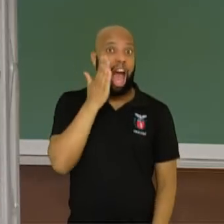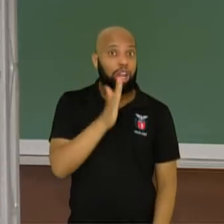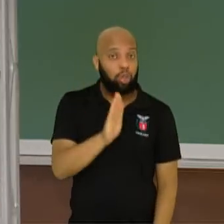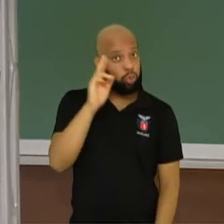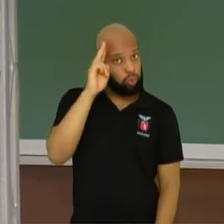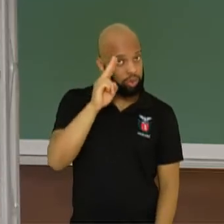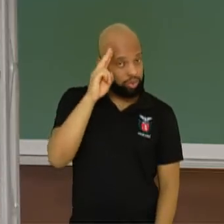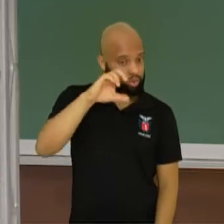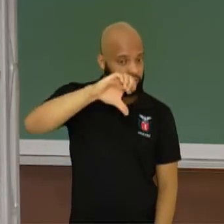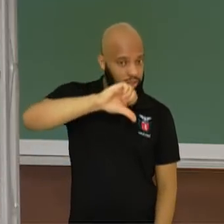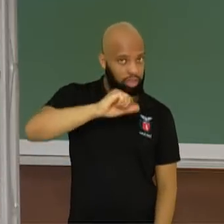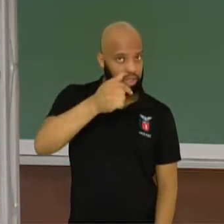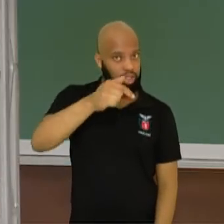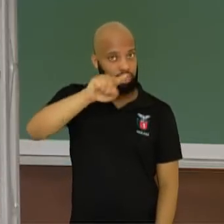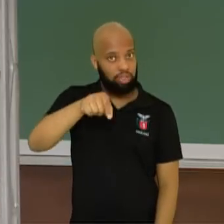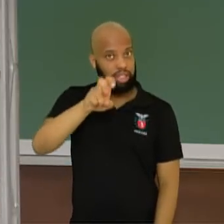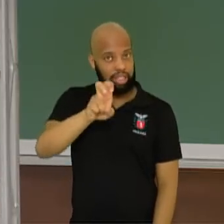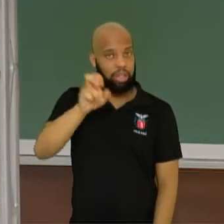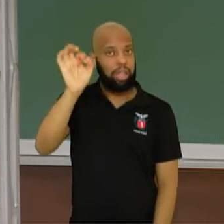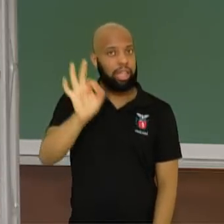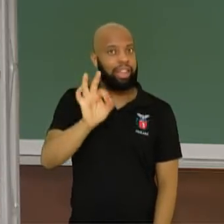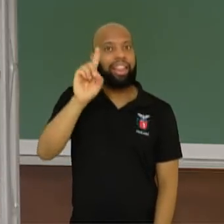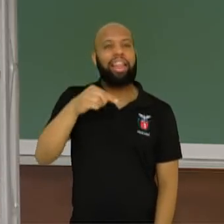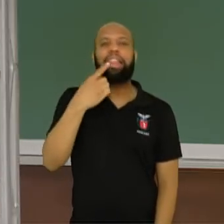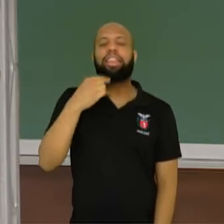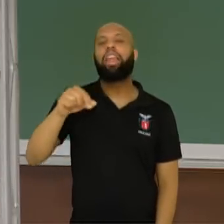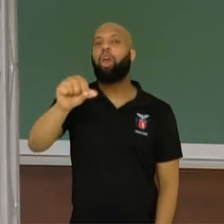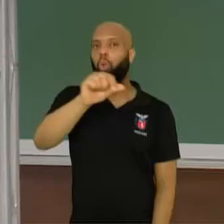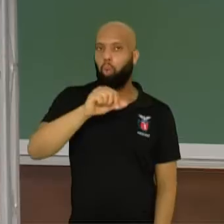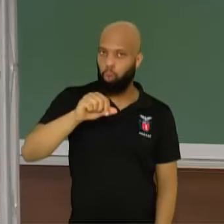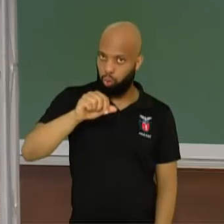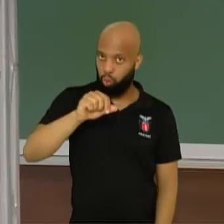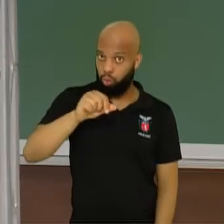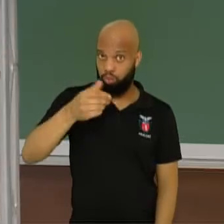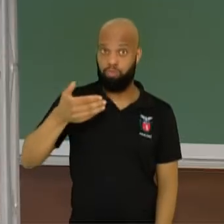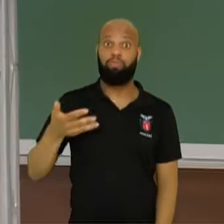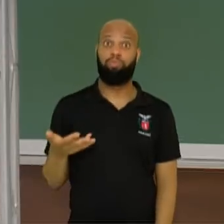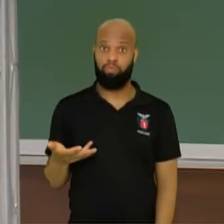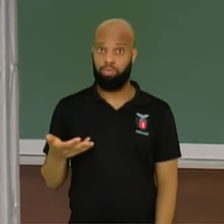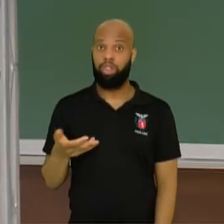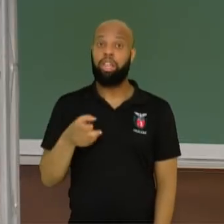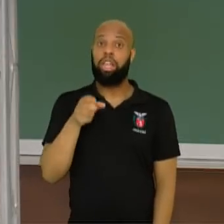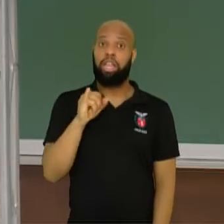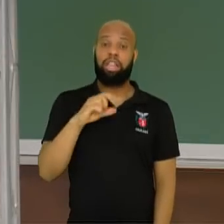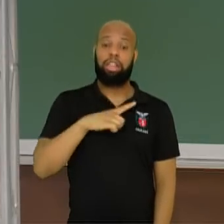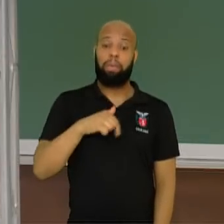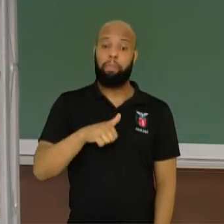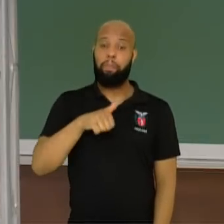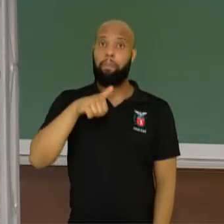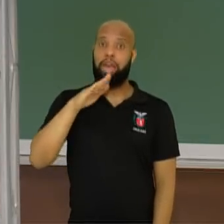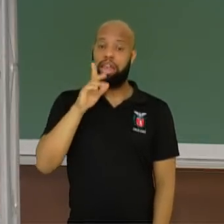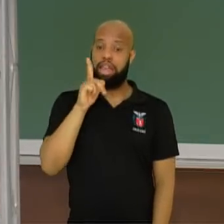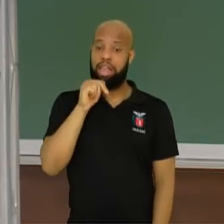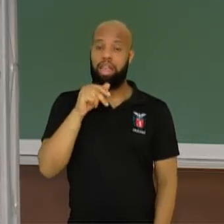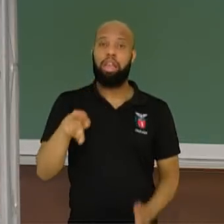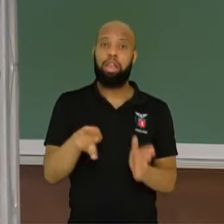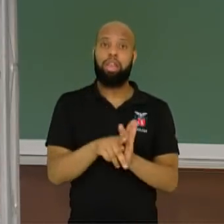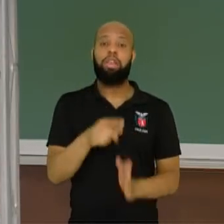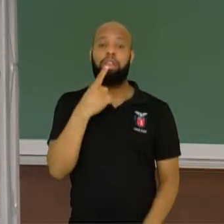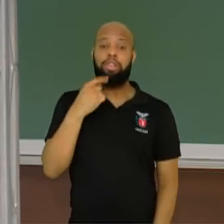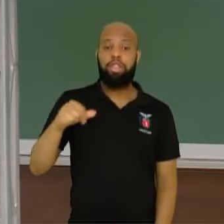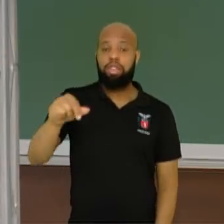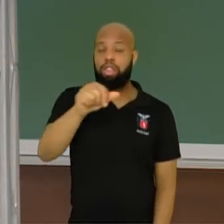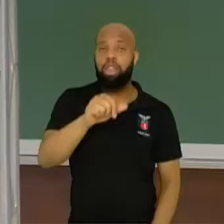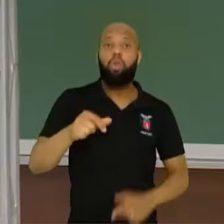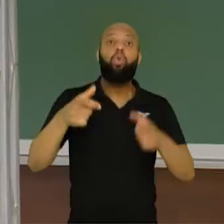inteligente, prestou atenção nessa aula. Então vamos adiante? A água é utilizada para irrigar as plantações.